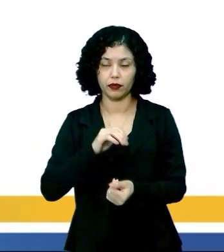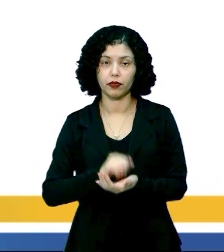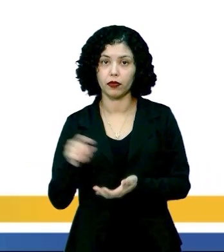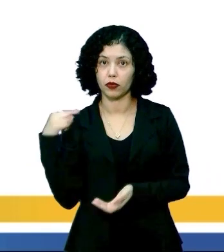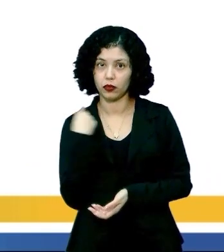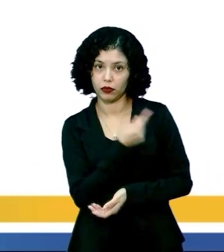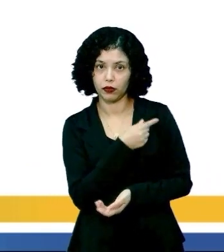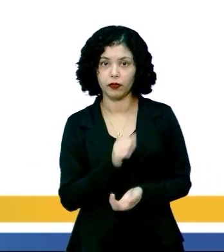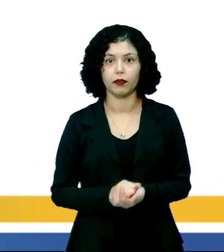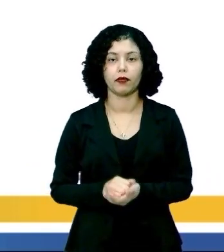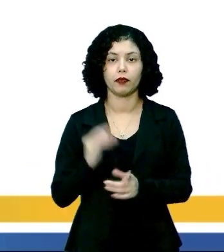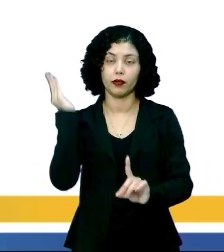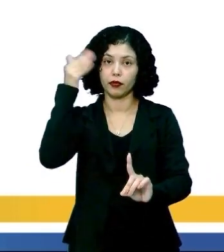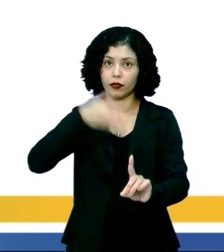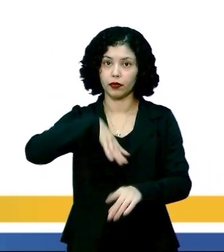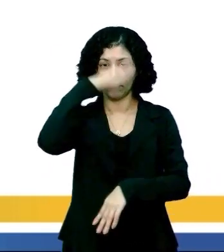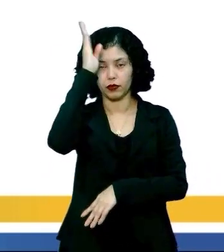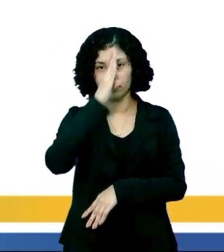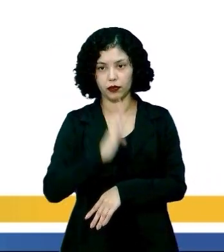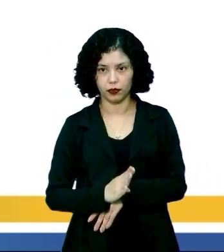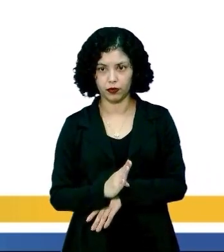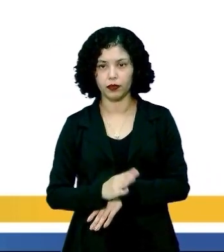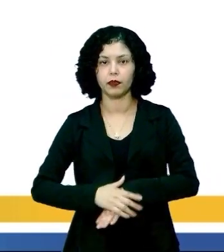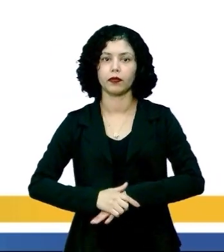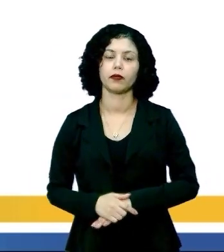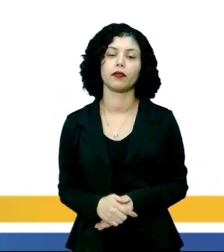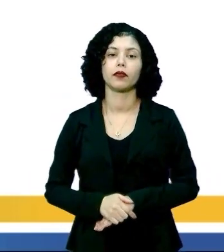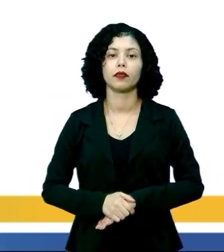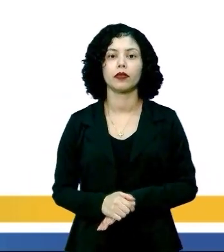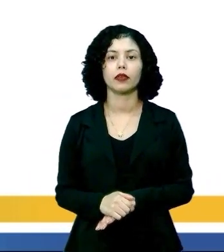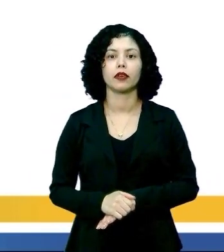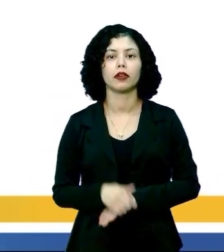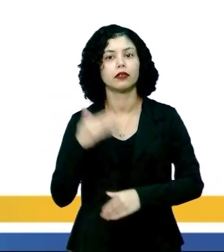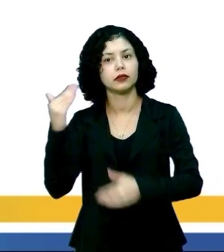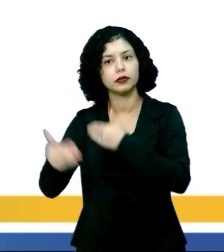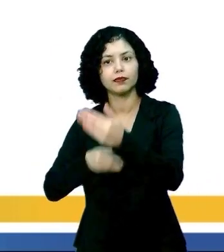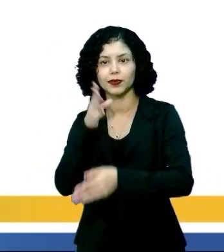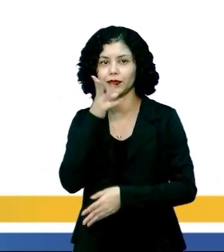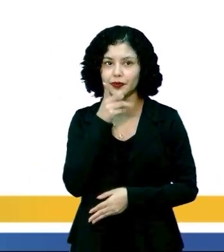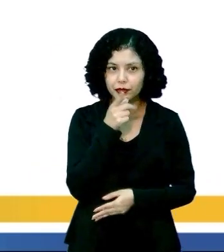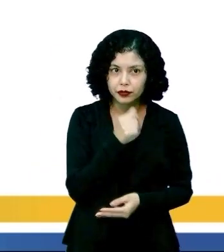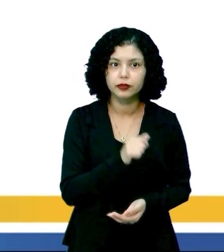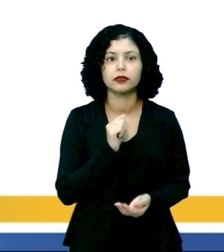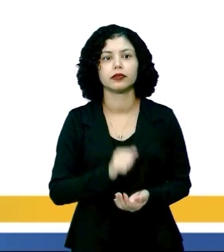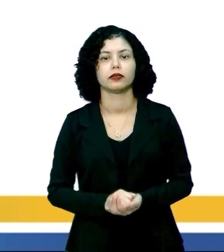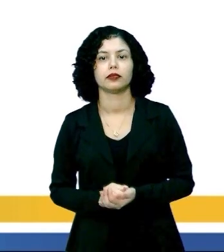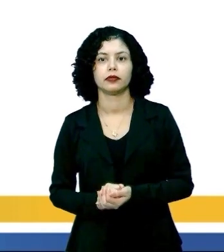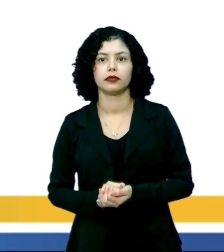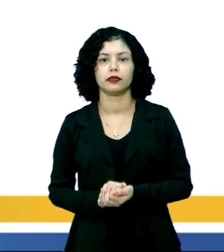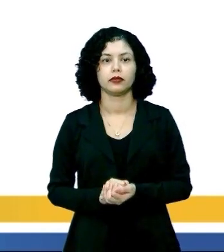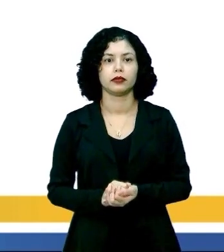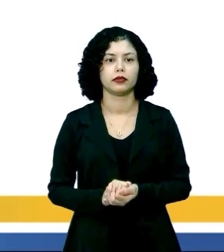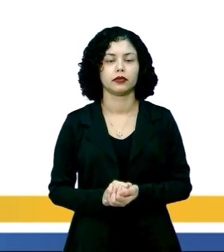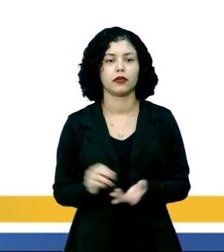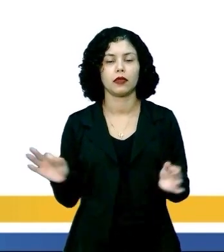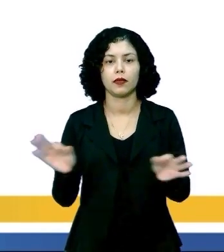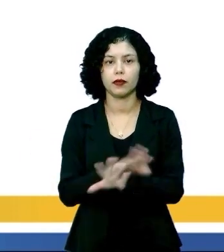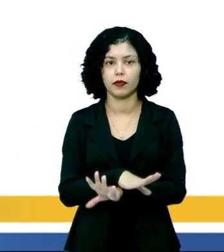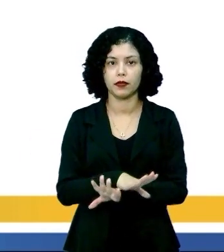nós estamos nos referindo especificamente ao Brasil, os processos são demorados e as